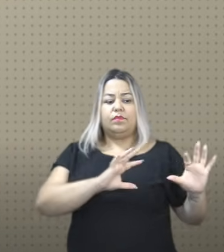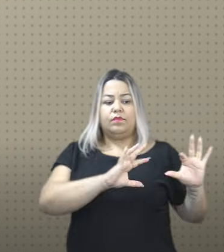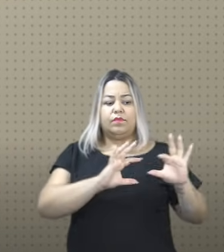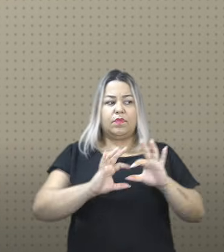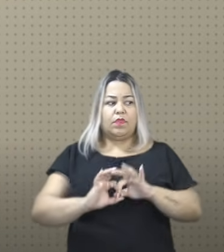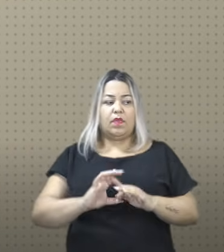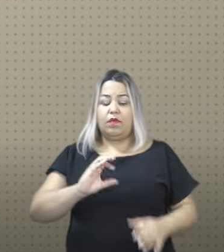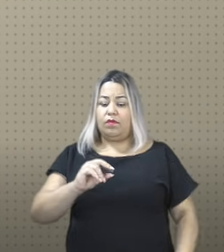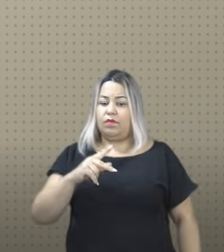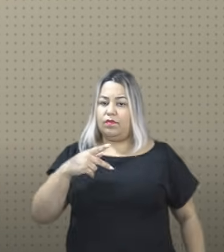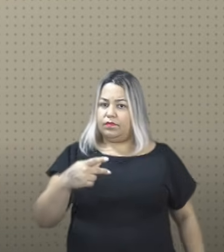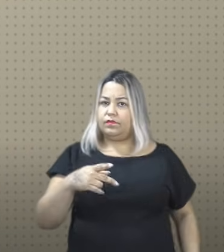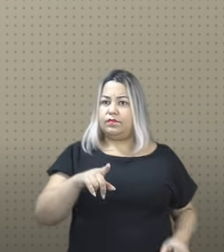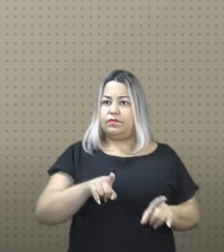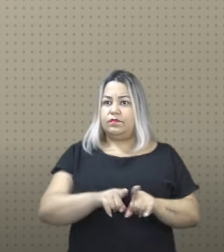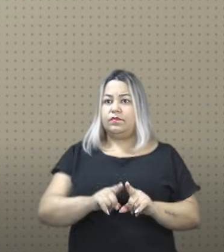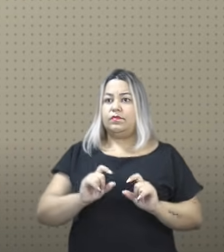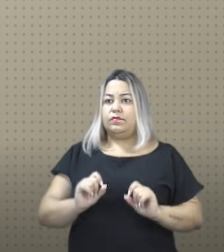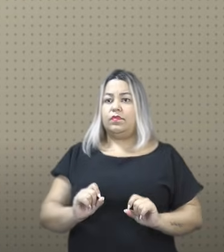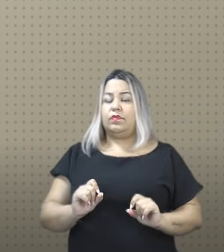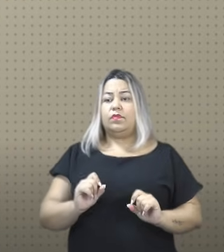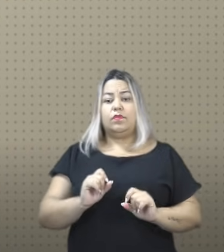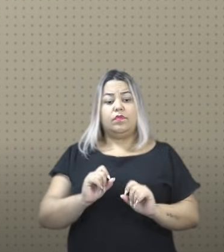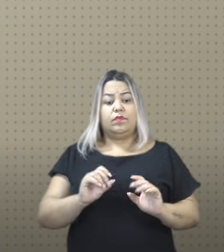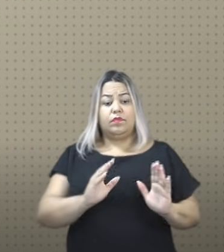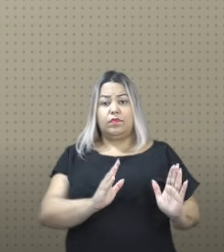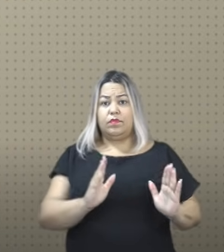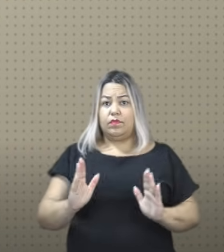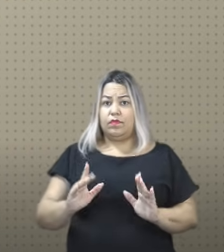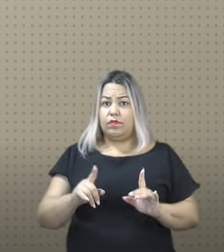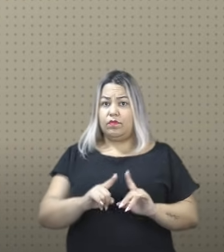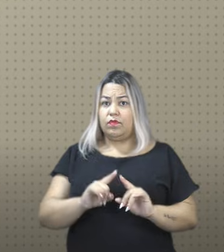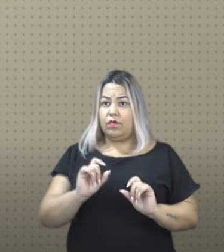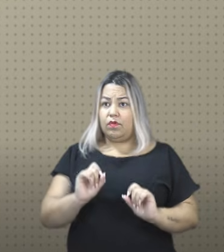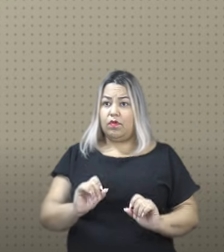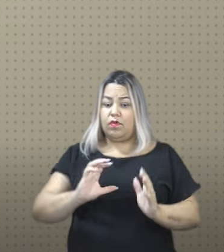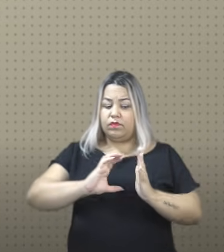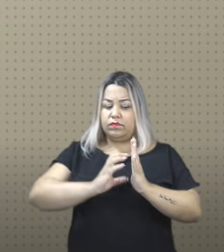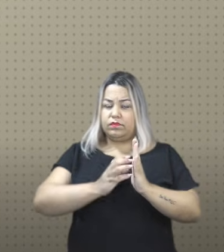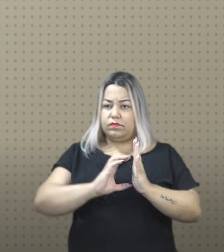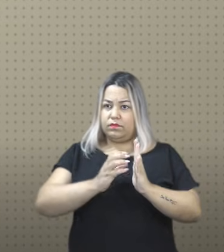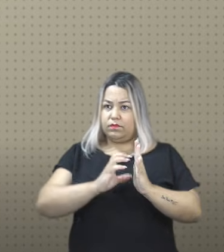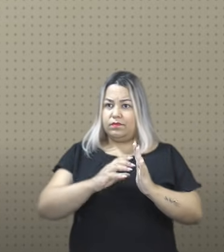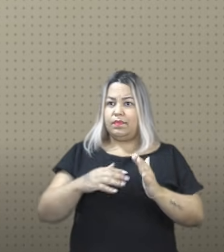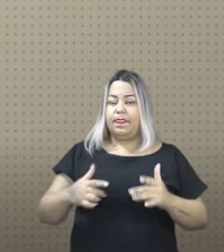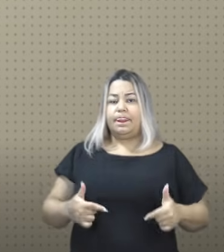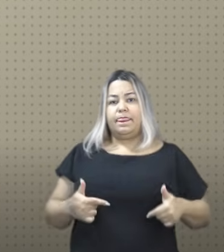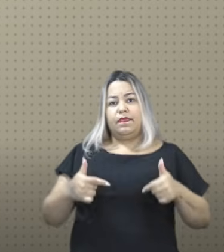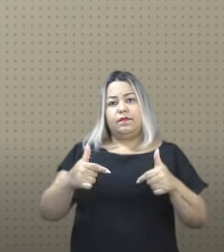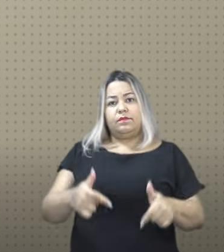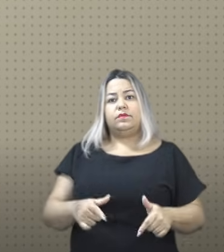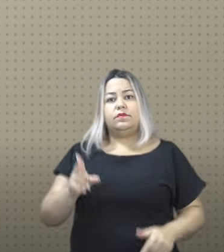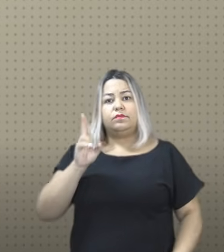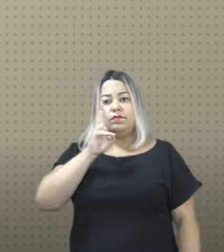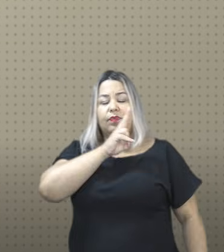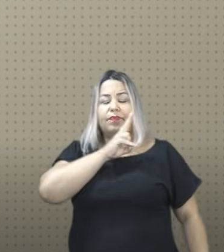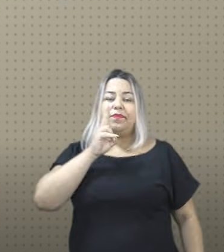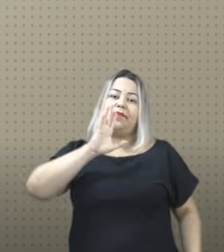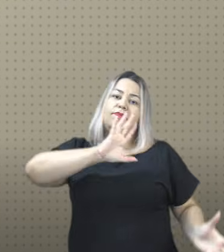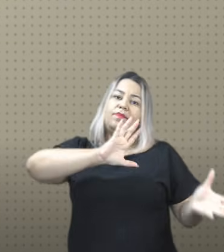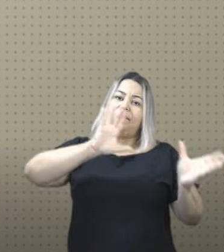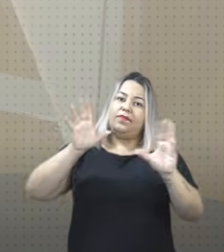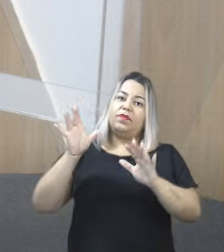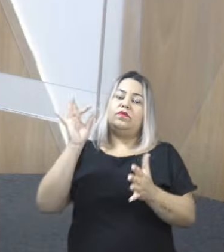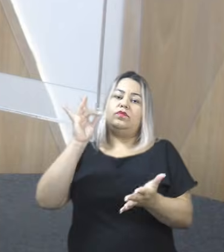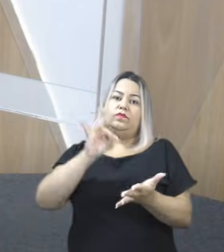COP, posicionarmos qual é a posição dos partidos progressistas do Brasil em relação aos desafios da urgência climática e,